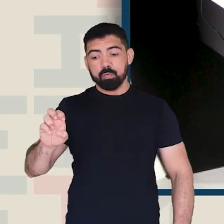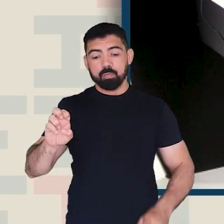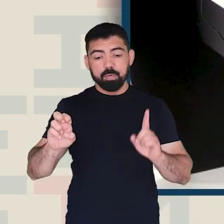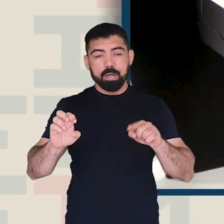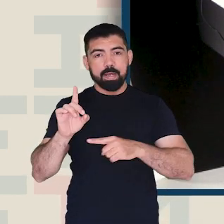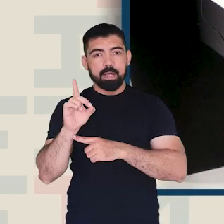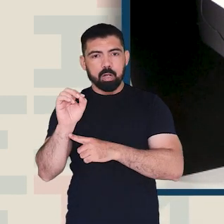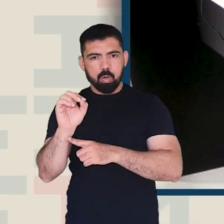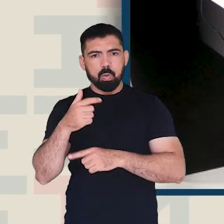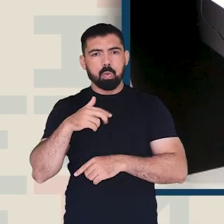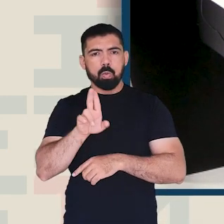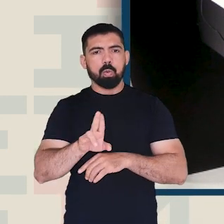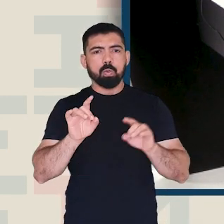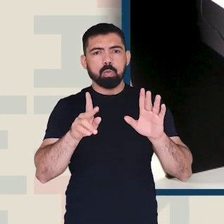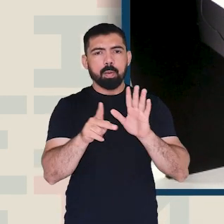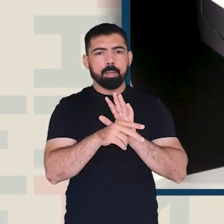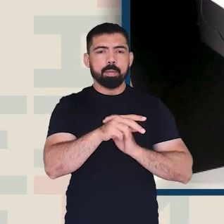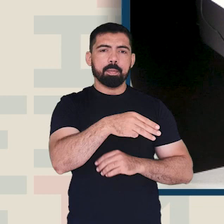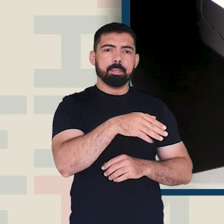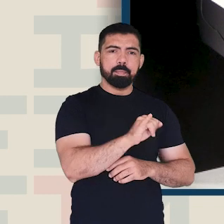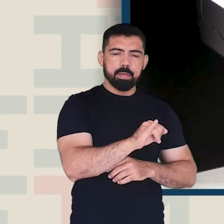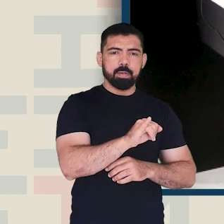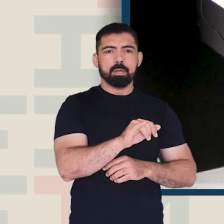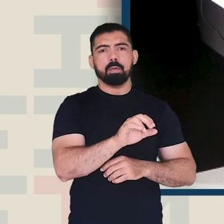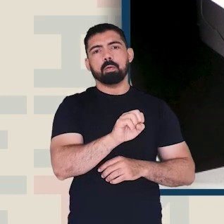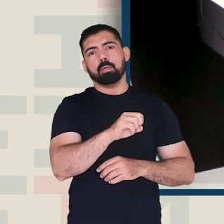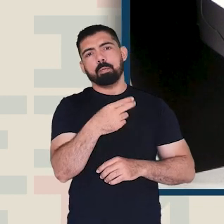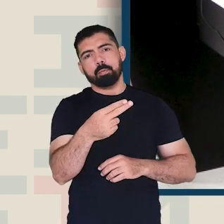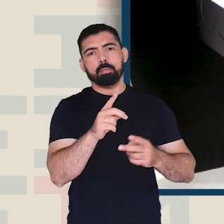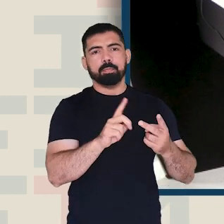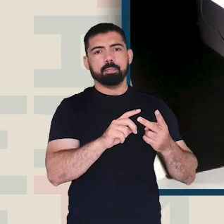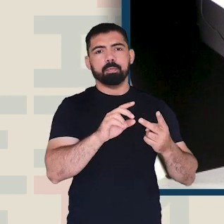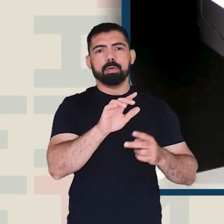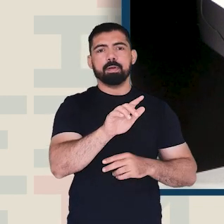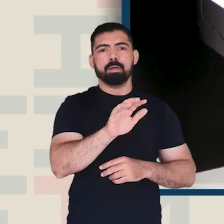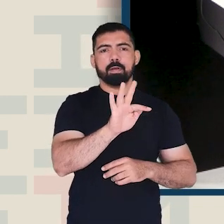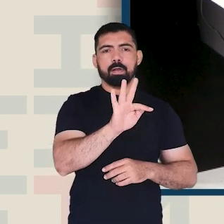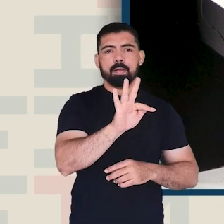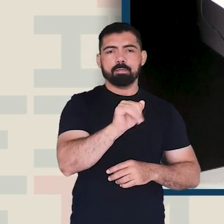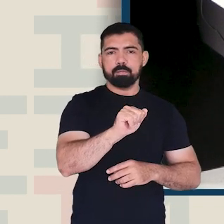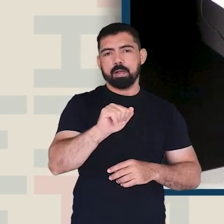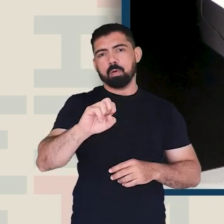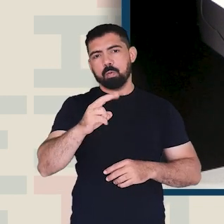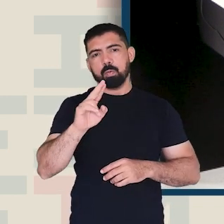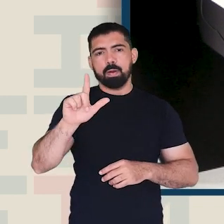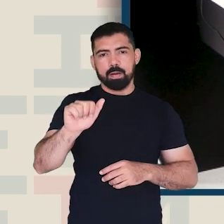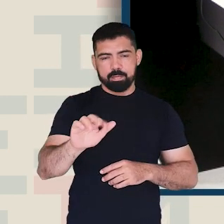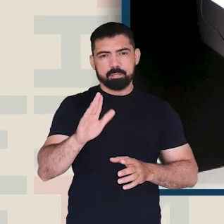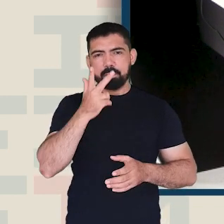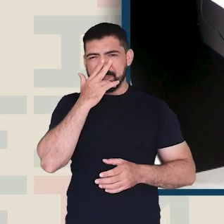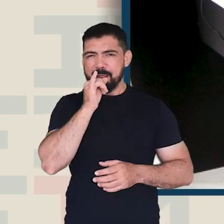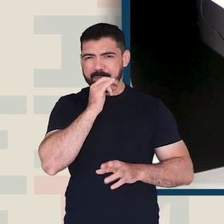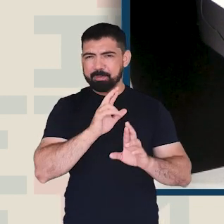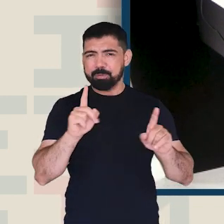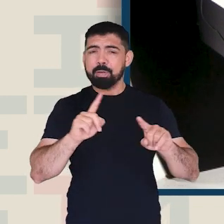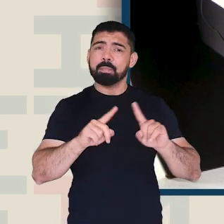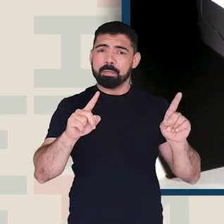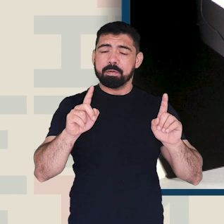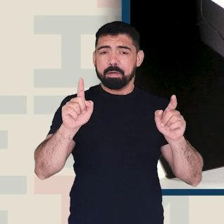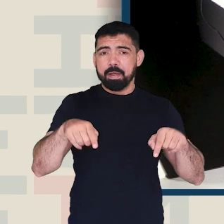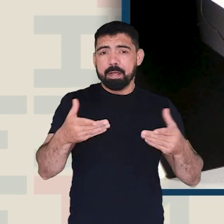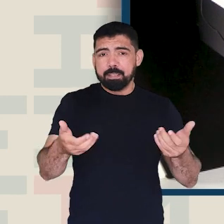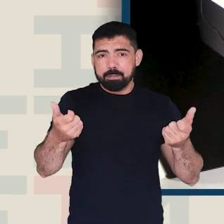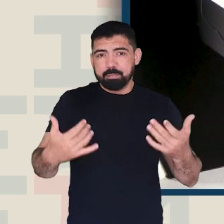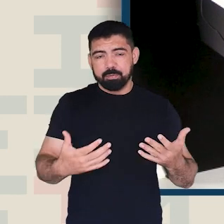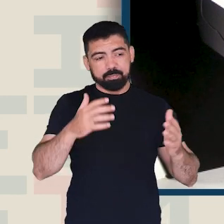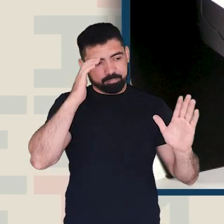só de um mi bemol ou só uma nota de um lá maior. Então parece ridículo o que eu estou dizendo, mas é isso. Você tem que obedecer ao acorde. Saiba que acorde é, se